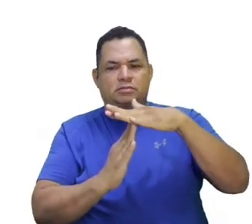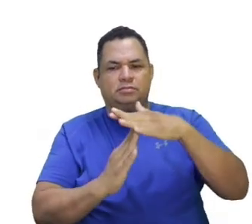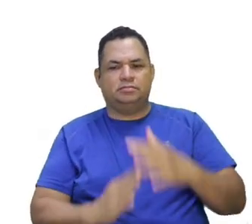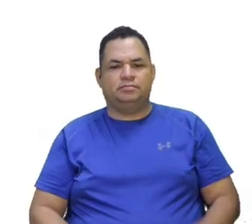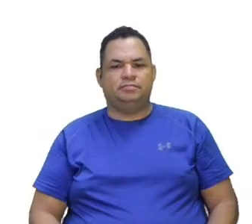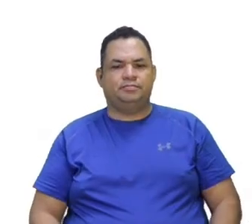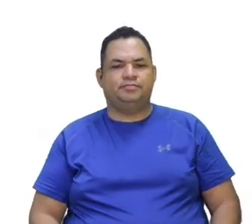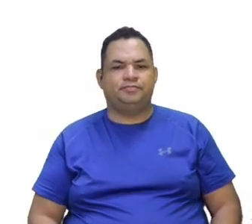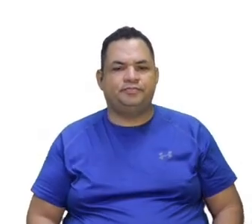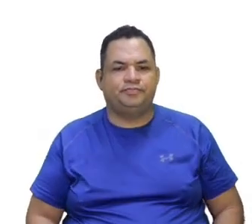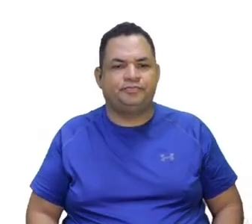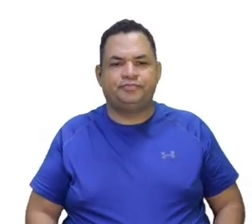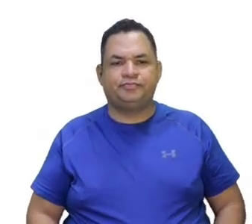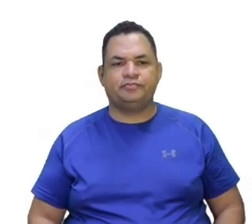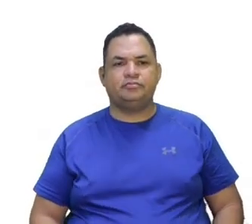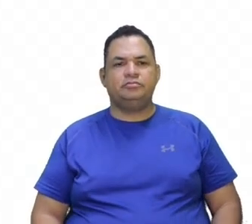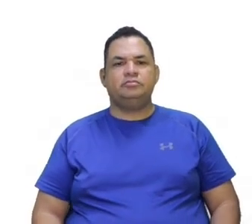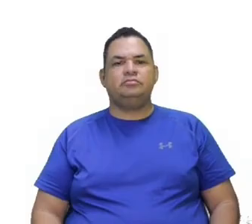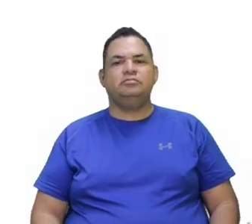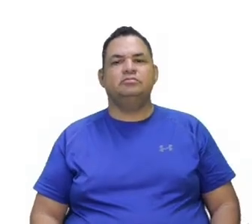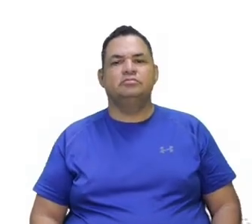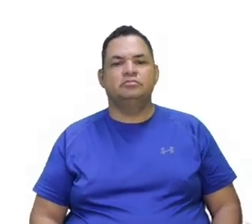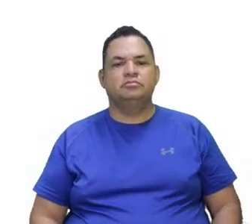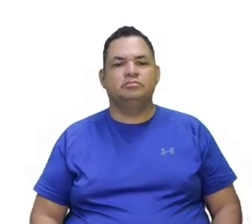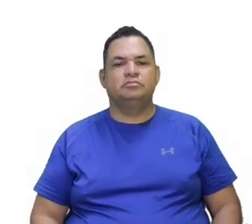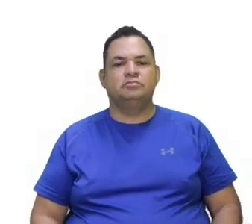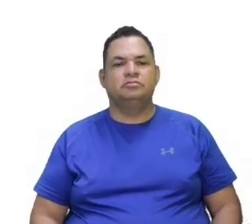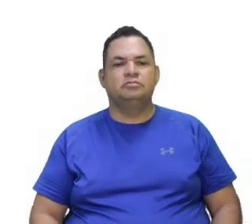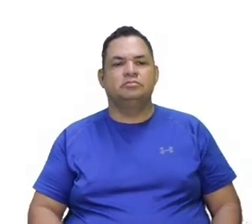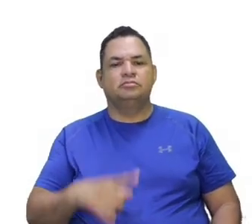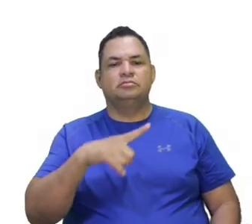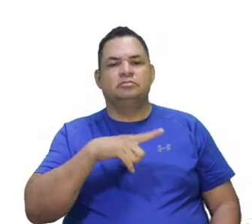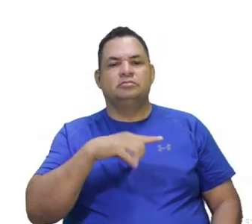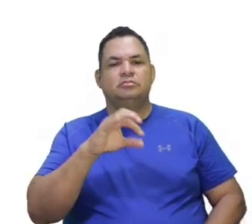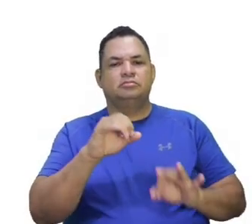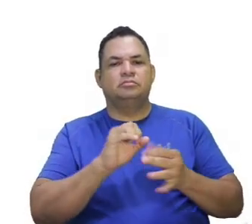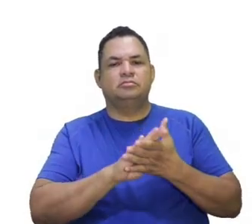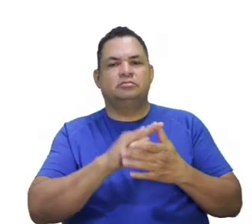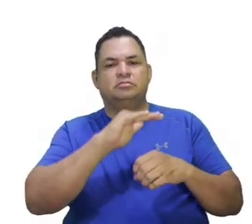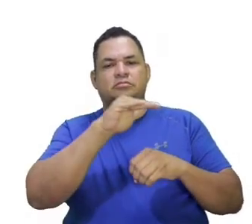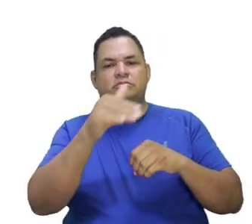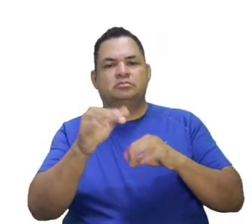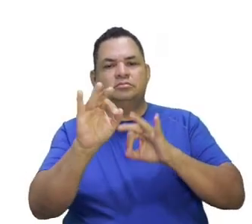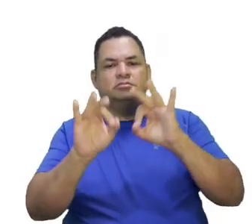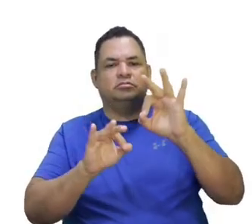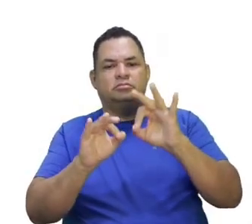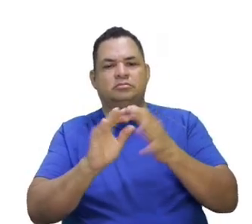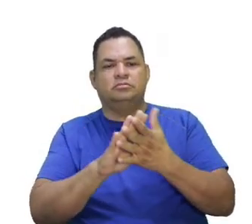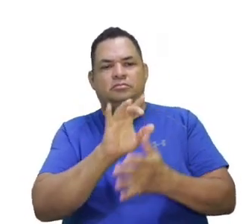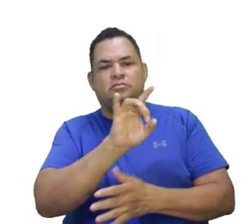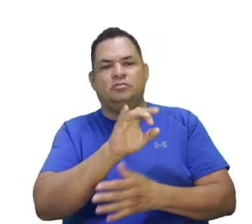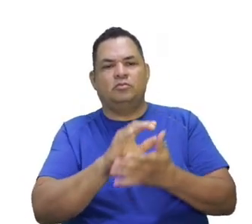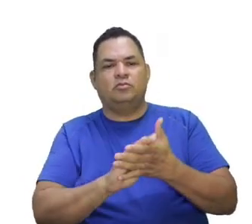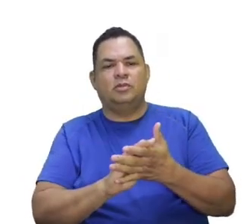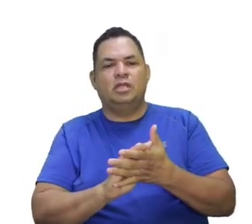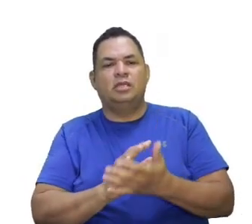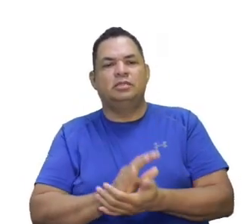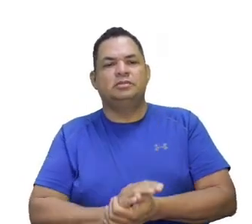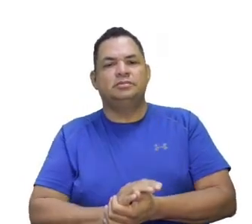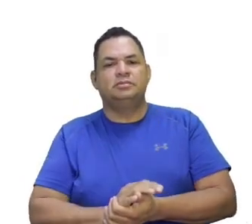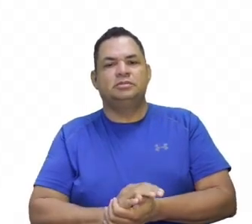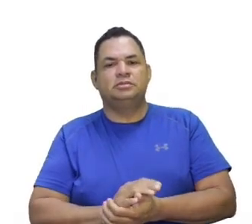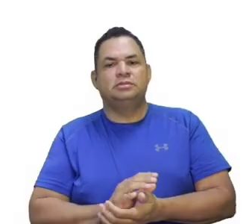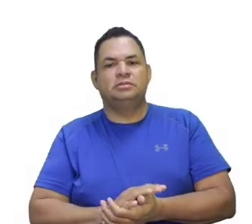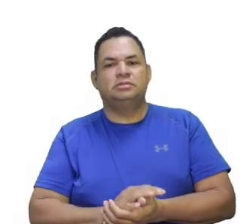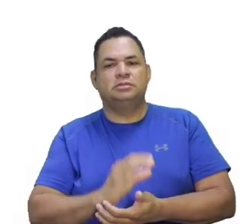Então vamos aos exemplos. Aqui a gente tem a distribuição eletrônica de cátions, tá? Nós